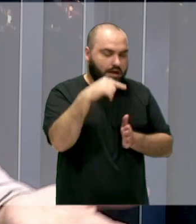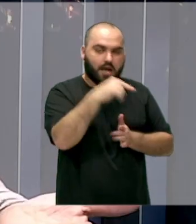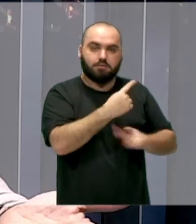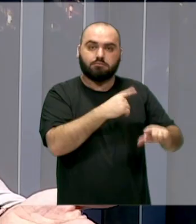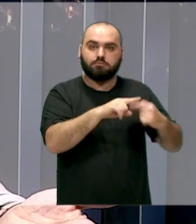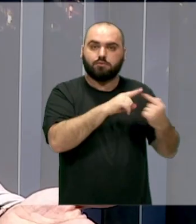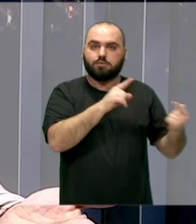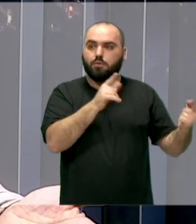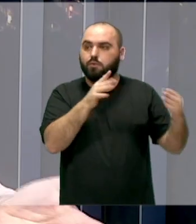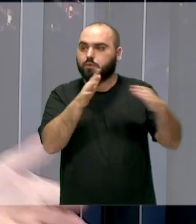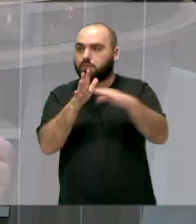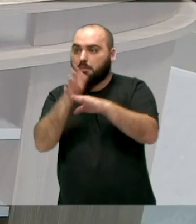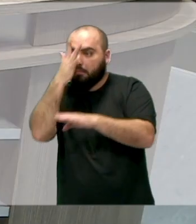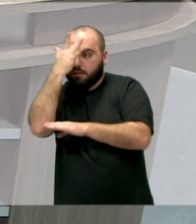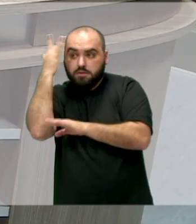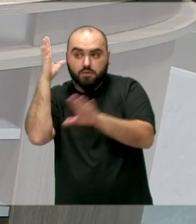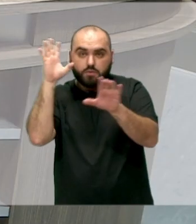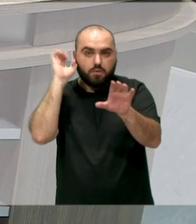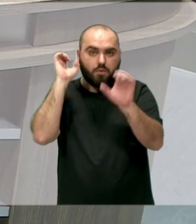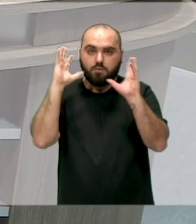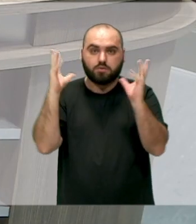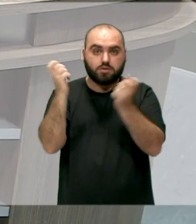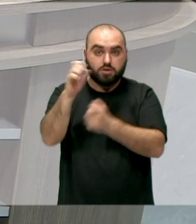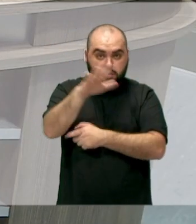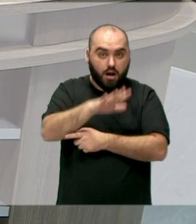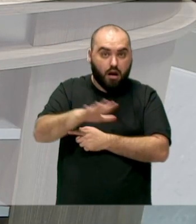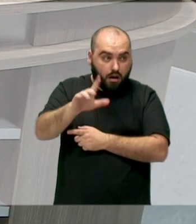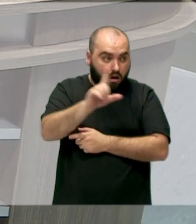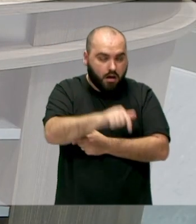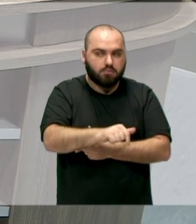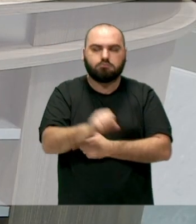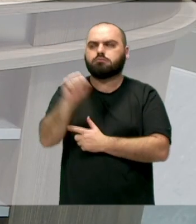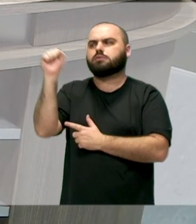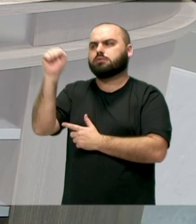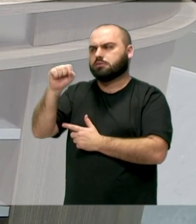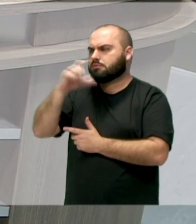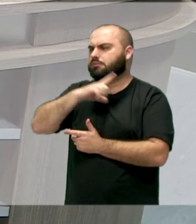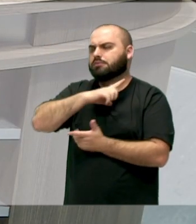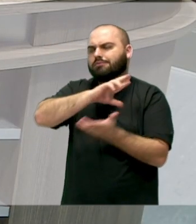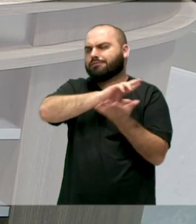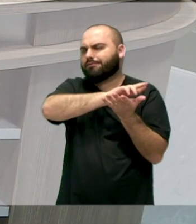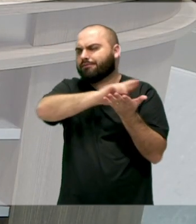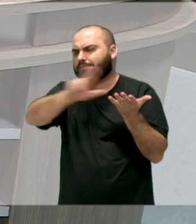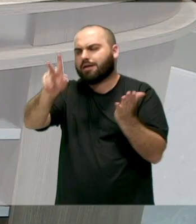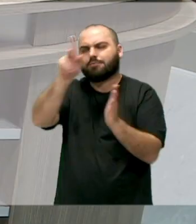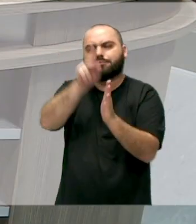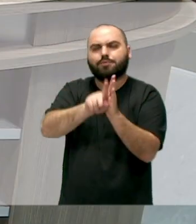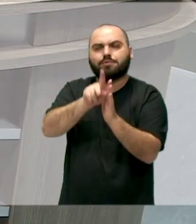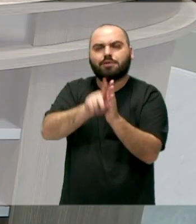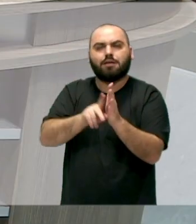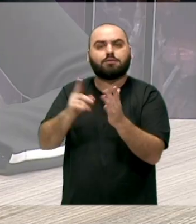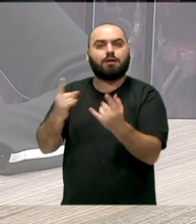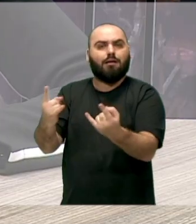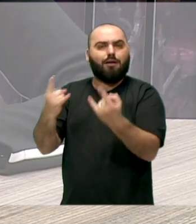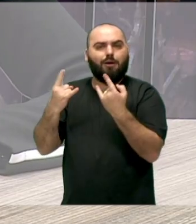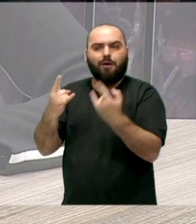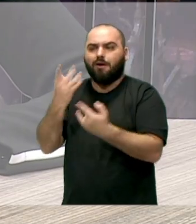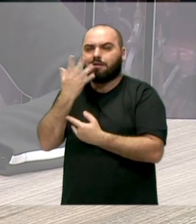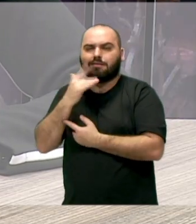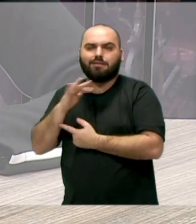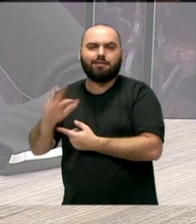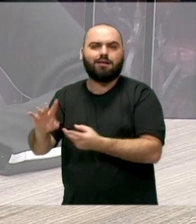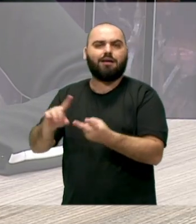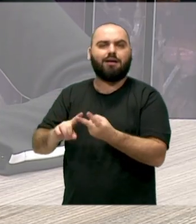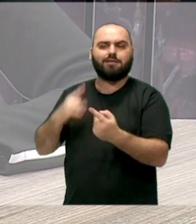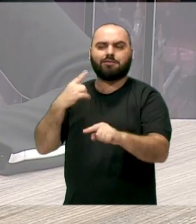chegue às pessoas, né? Sim, já é um trabalho que eles têm vários projetos, inclusive com repertório para criança, de rock, musical.